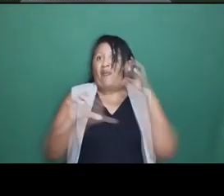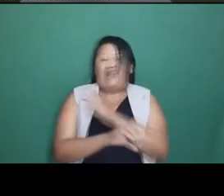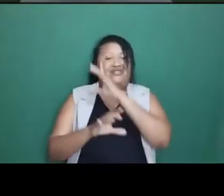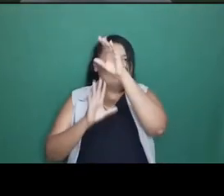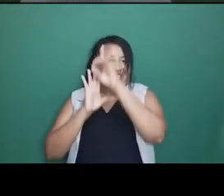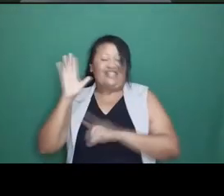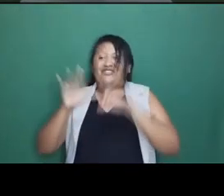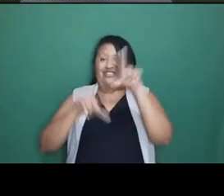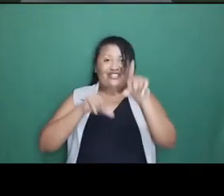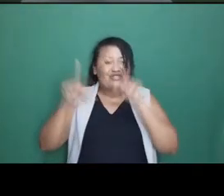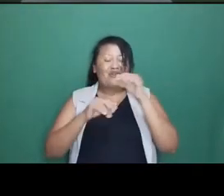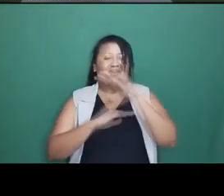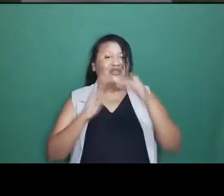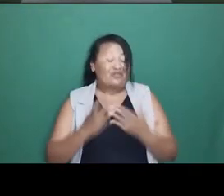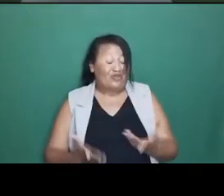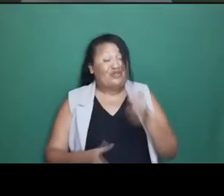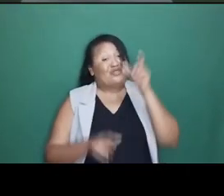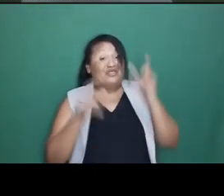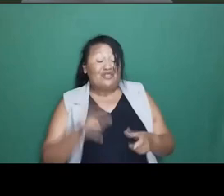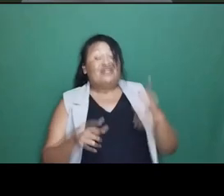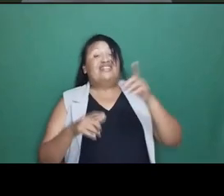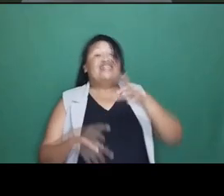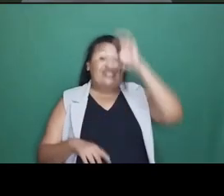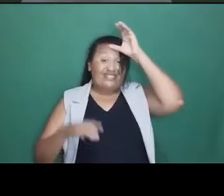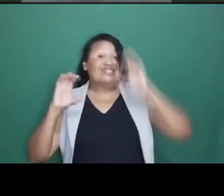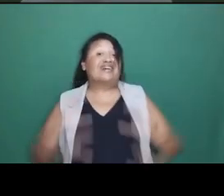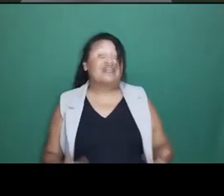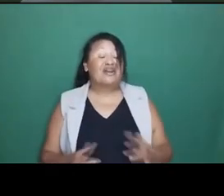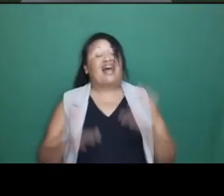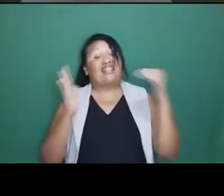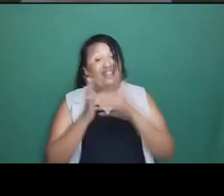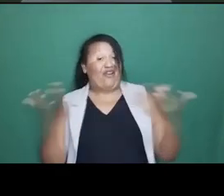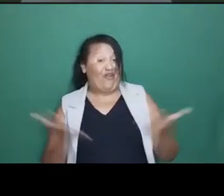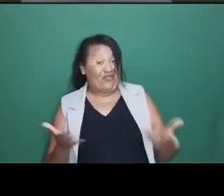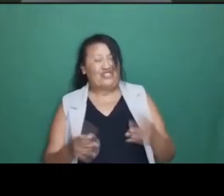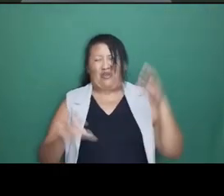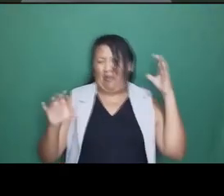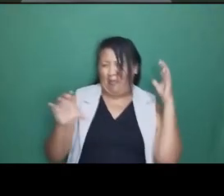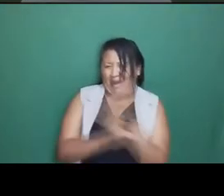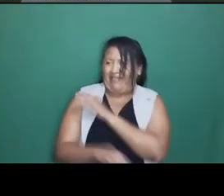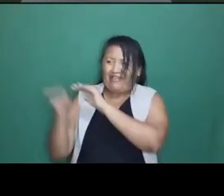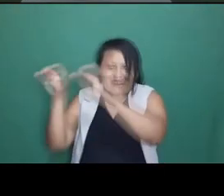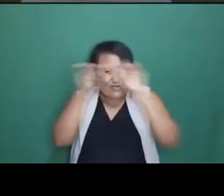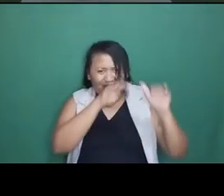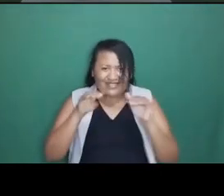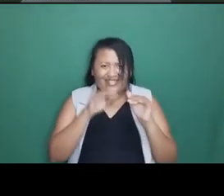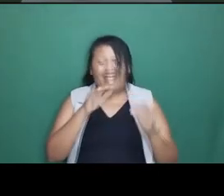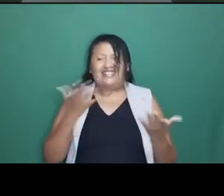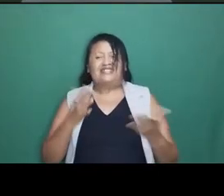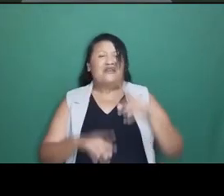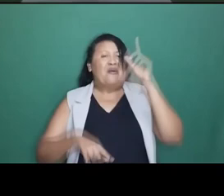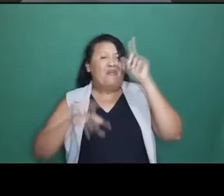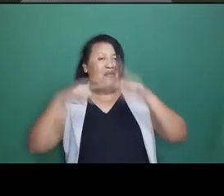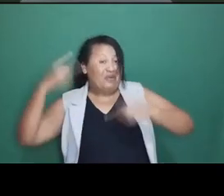para todos os cidadãos até hoje né é difícil a gente falar em plena igualdade política ideal